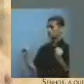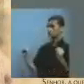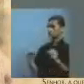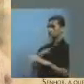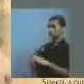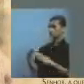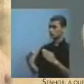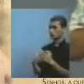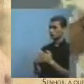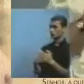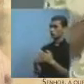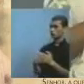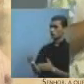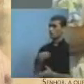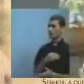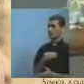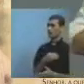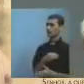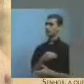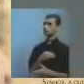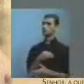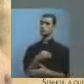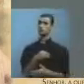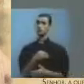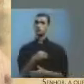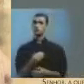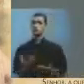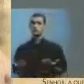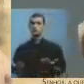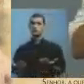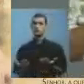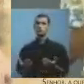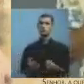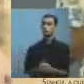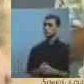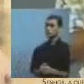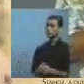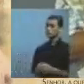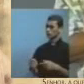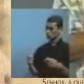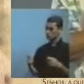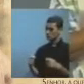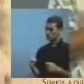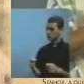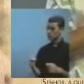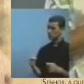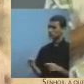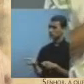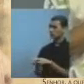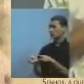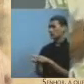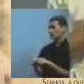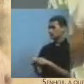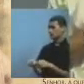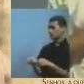Resgate, os três últimos que passaram, foi gravado na minha casa. Tem um testemunho maravilhoso do Sandro.